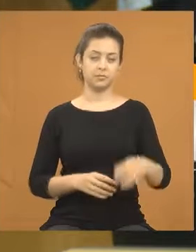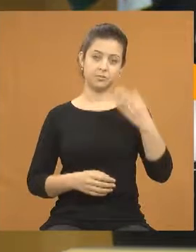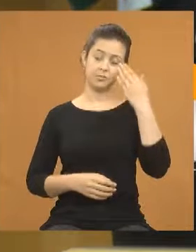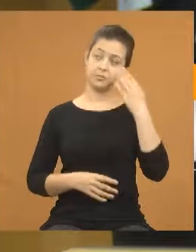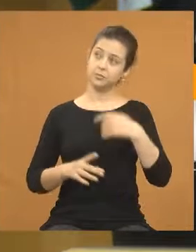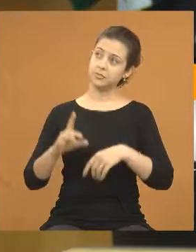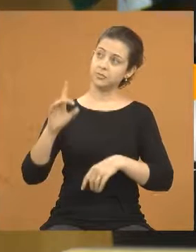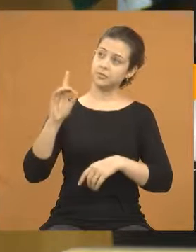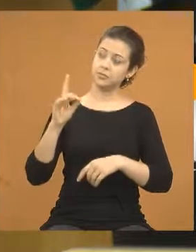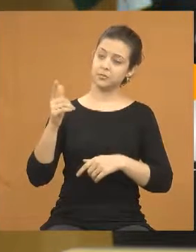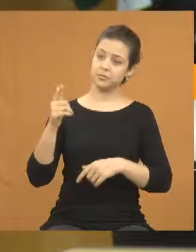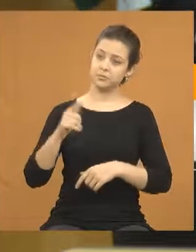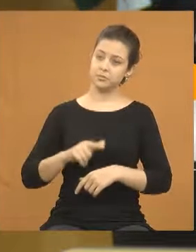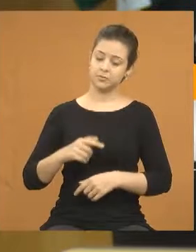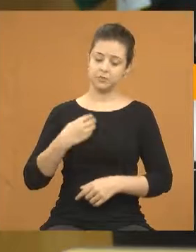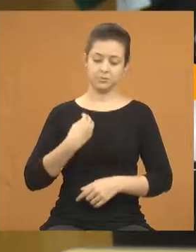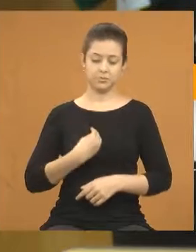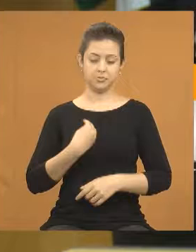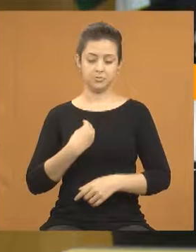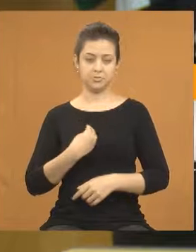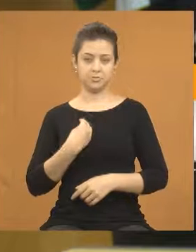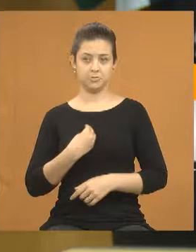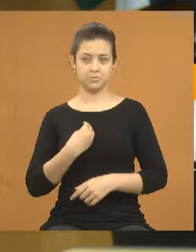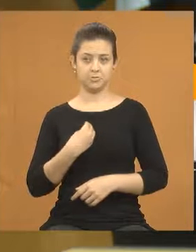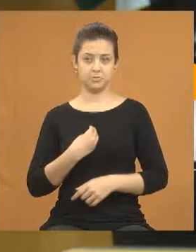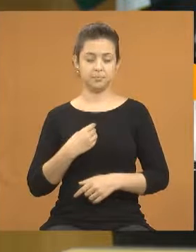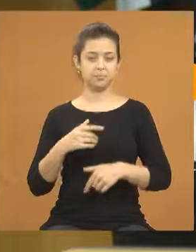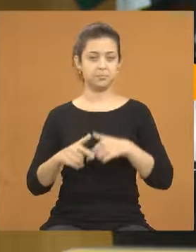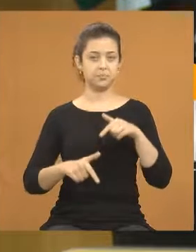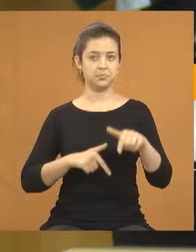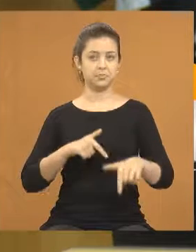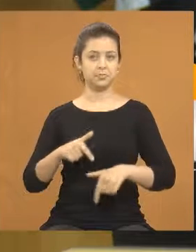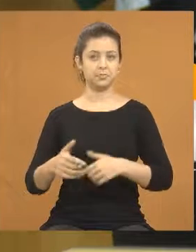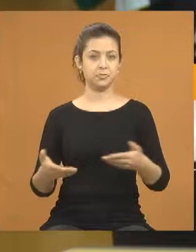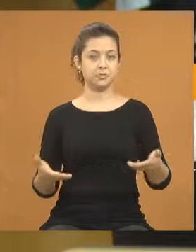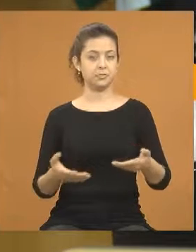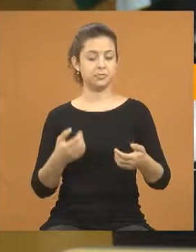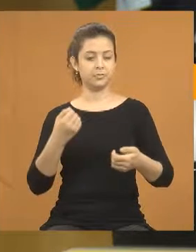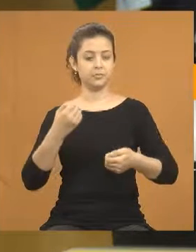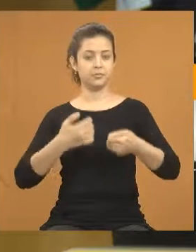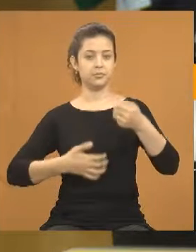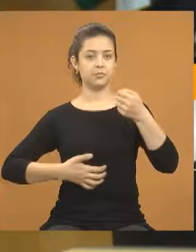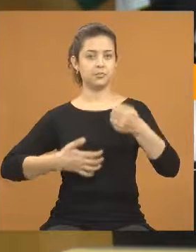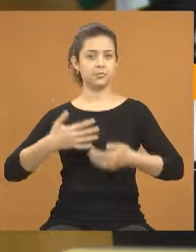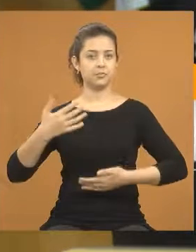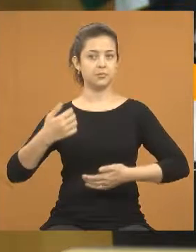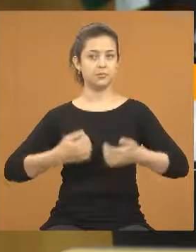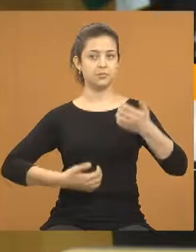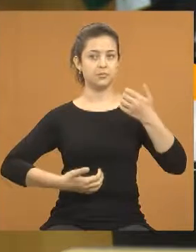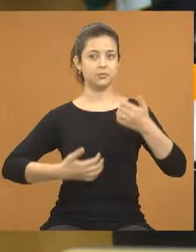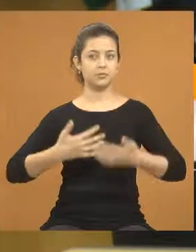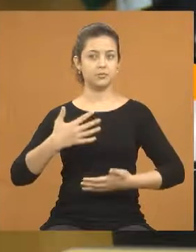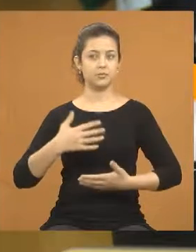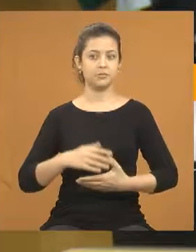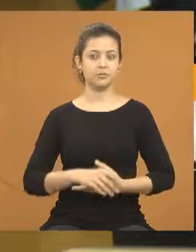Agradeço a Deus por mais esse dia de estarmos aqui hoje para estar falando um pouquinho com os munícipes.